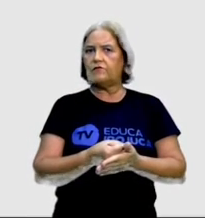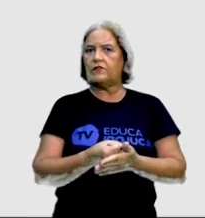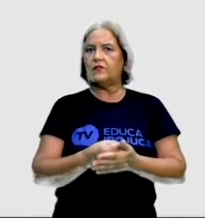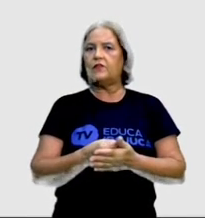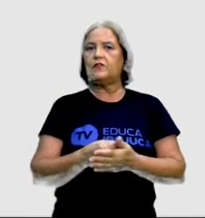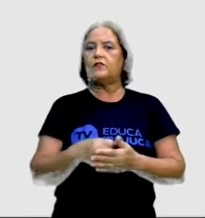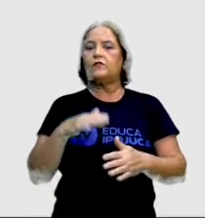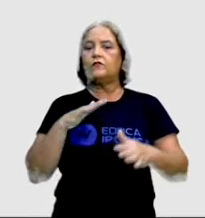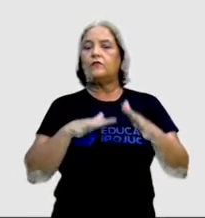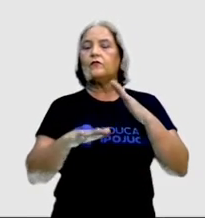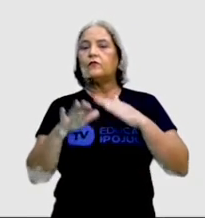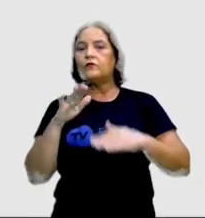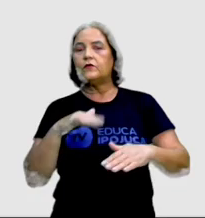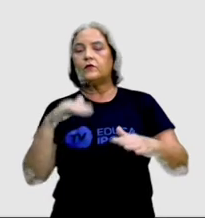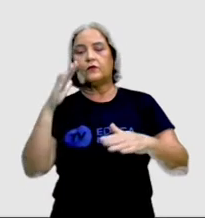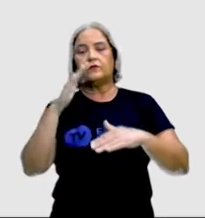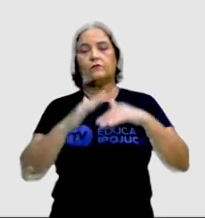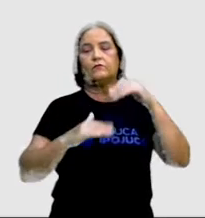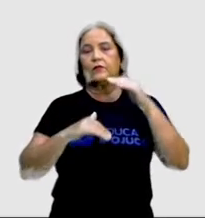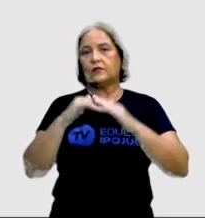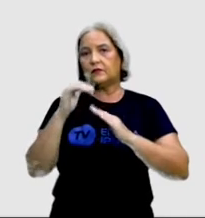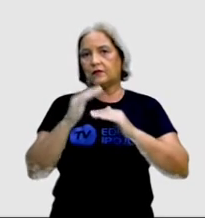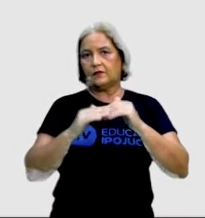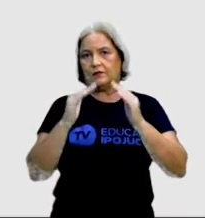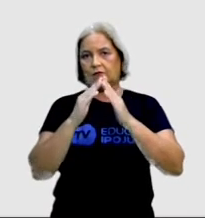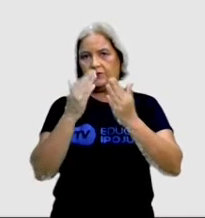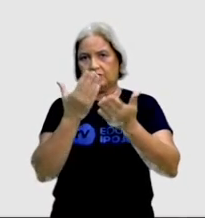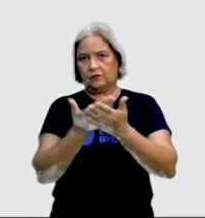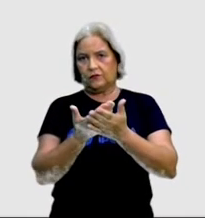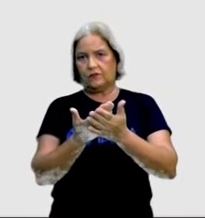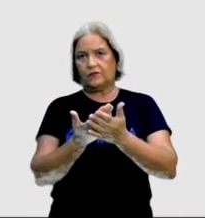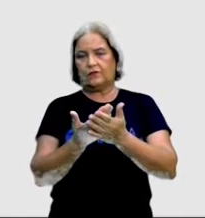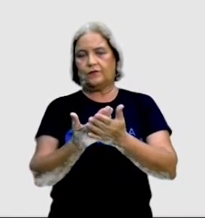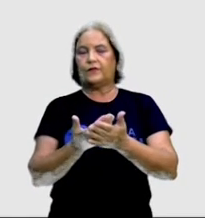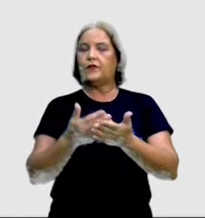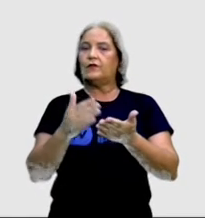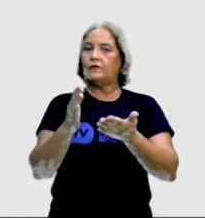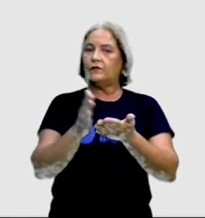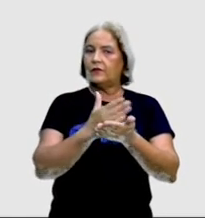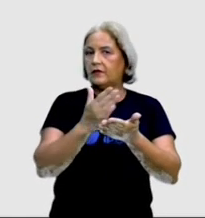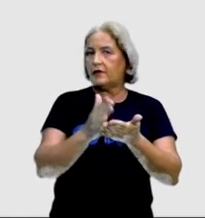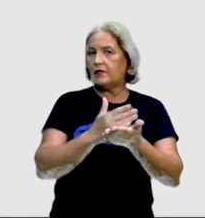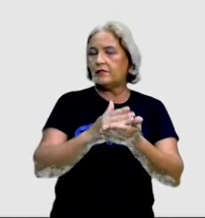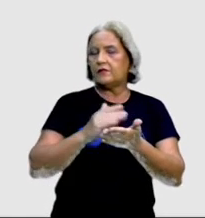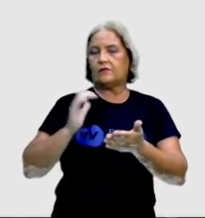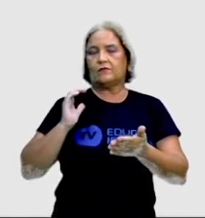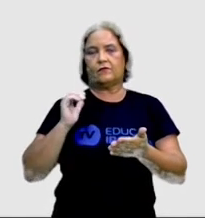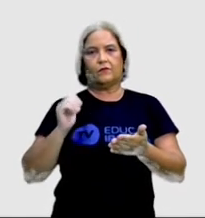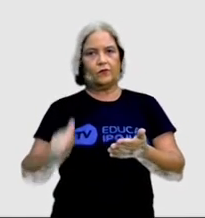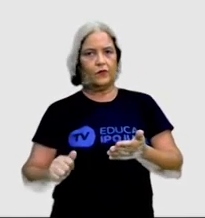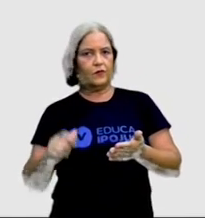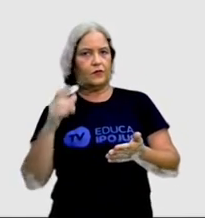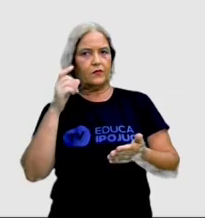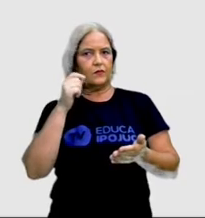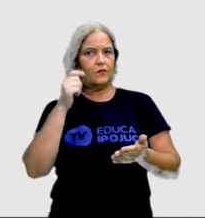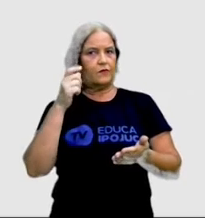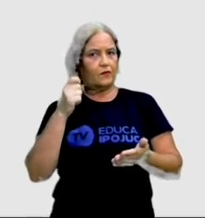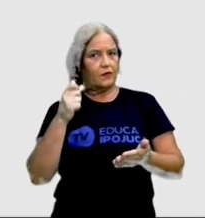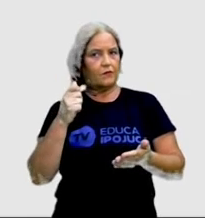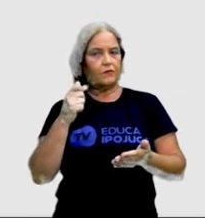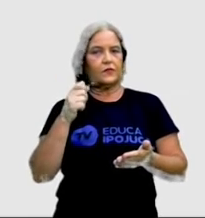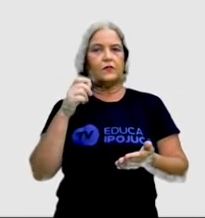material escolar, zelar pelo seu caderno, sua bolsa, lápis, lápis